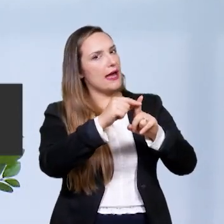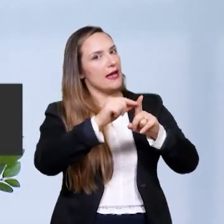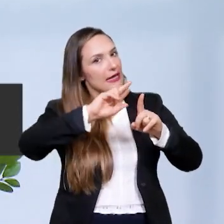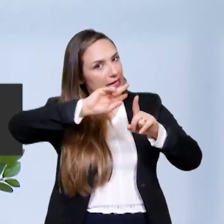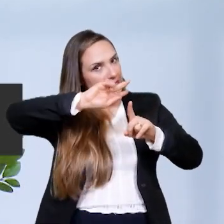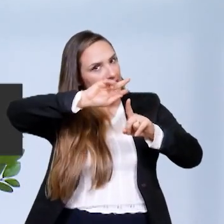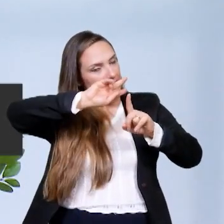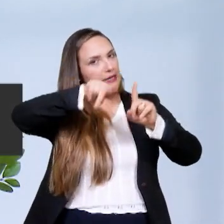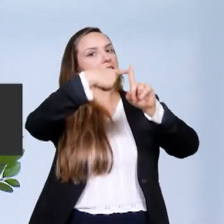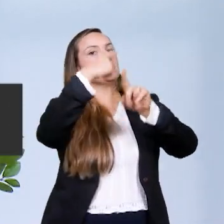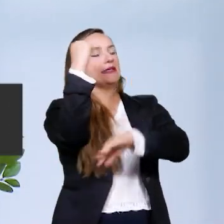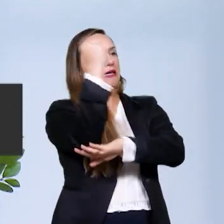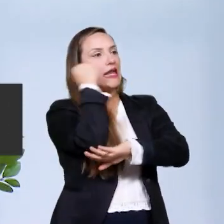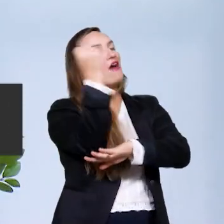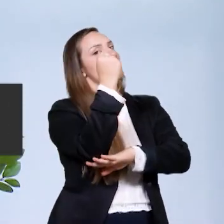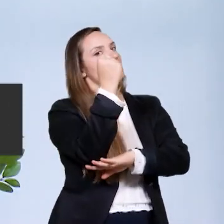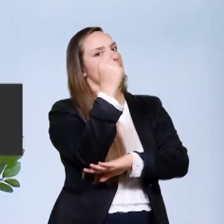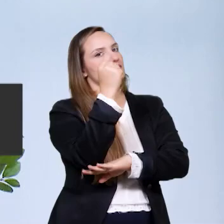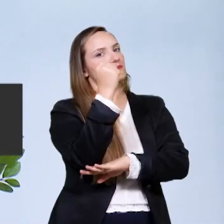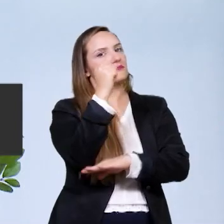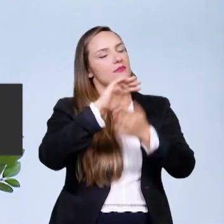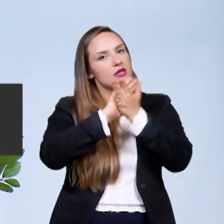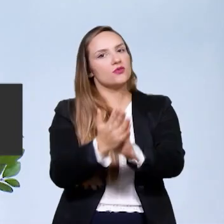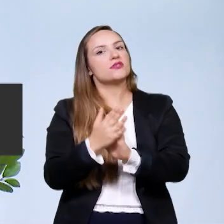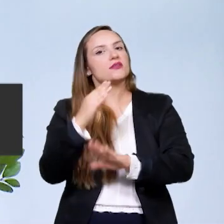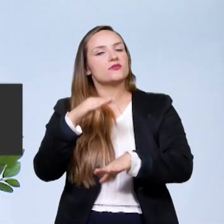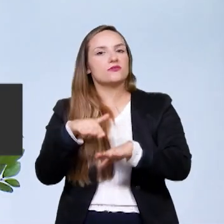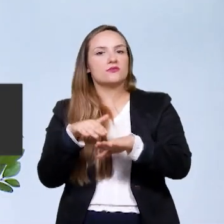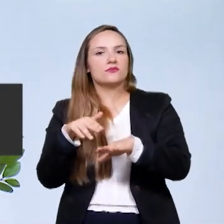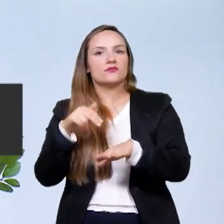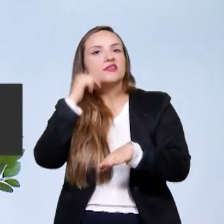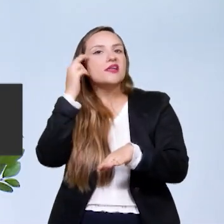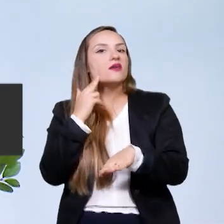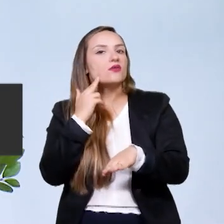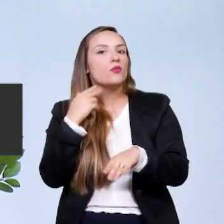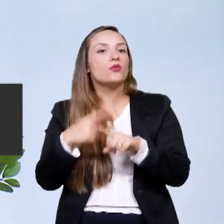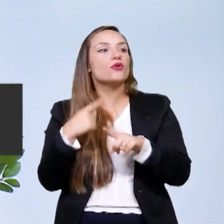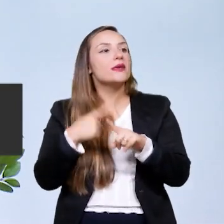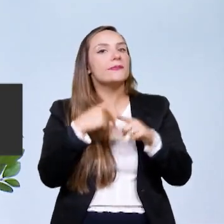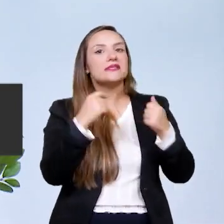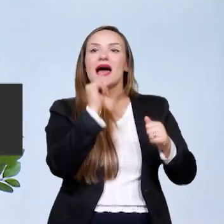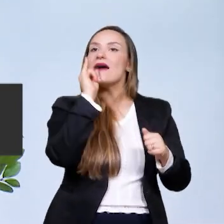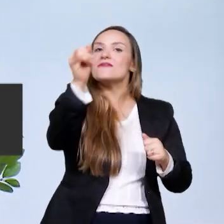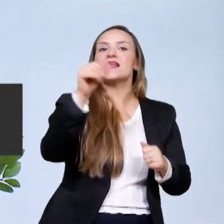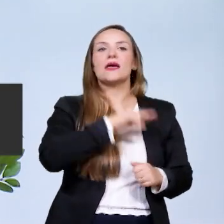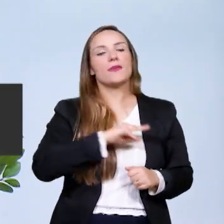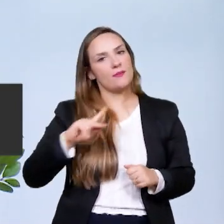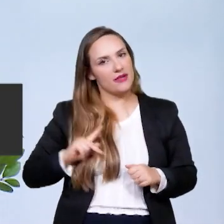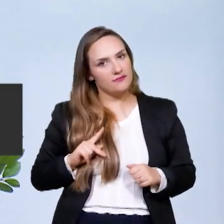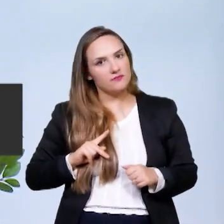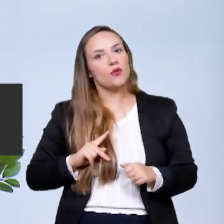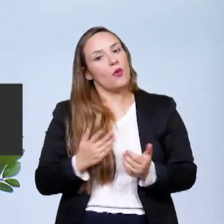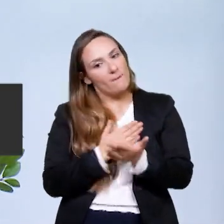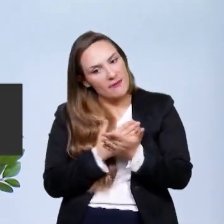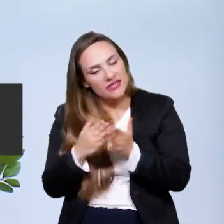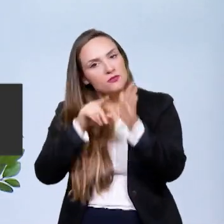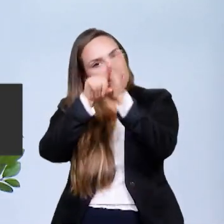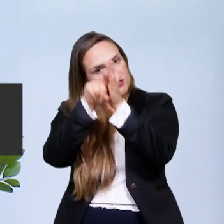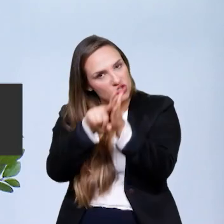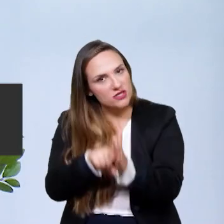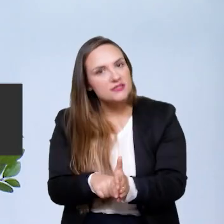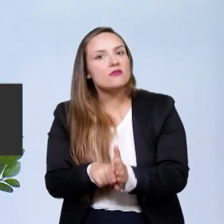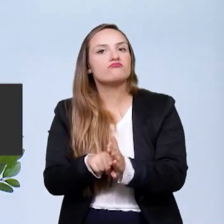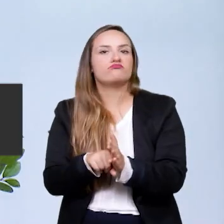crime de injúria racial, de racismo, o Ministério Público precisa oferecer denúncia. Há um trâmite para abrir um inquérito policial. E se